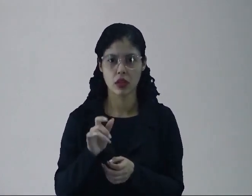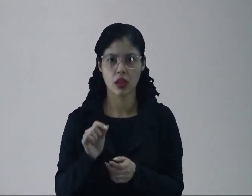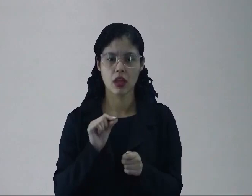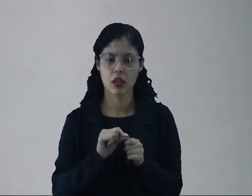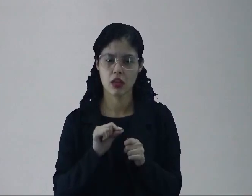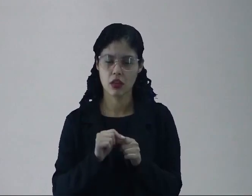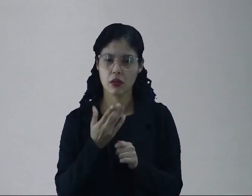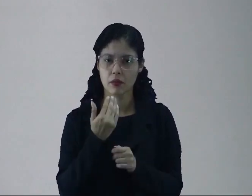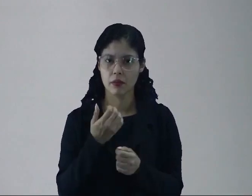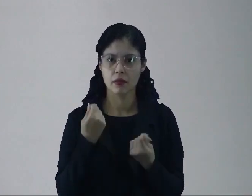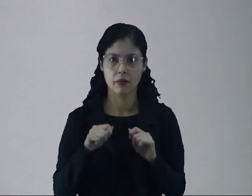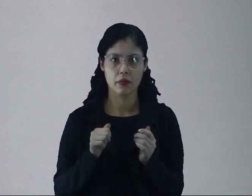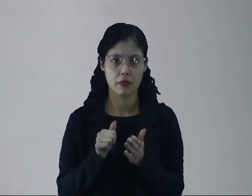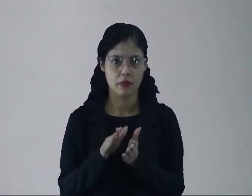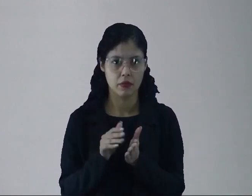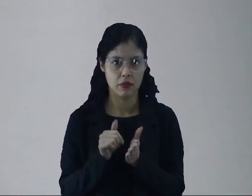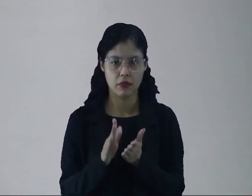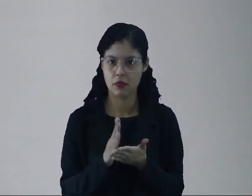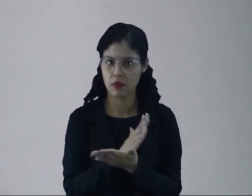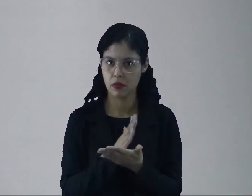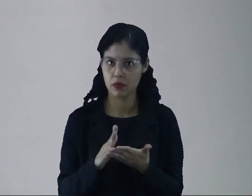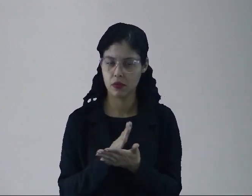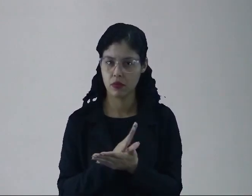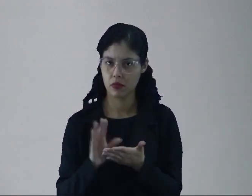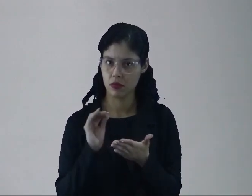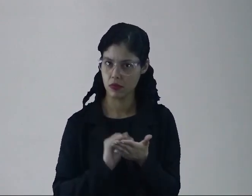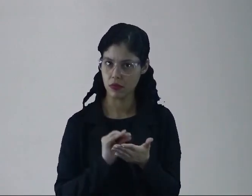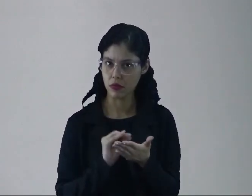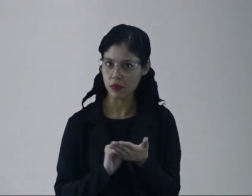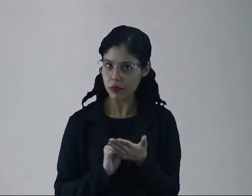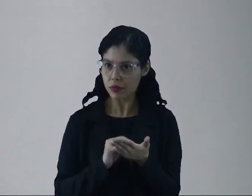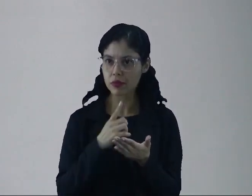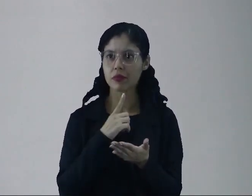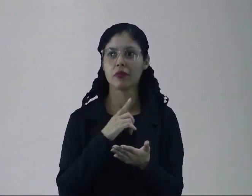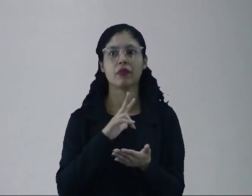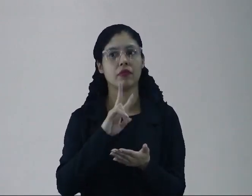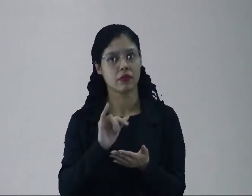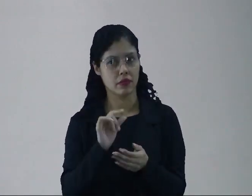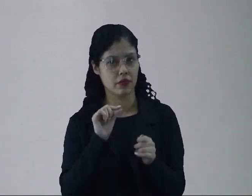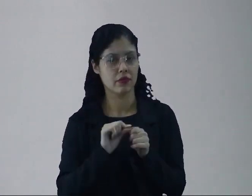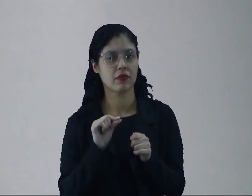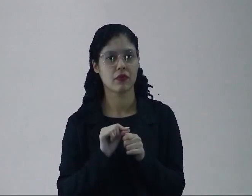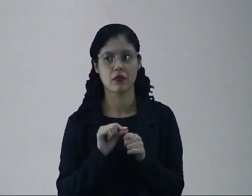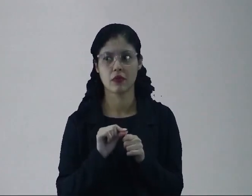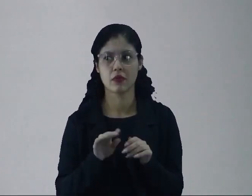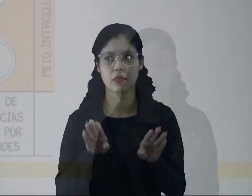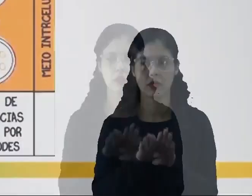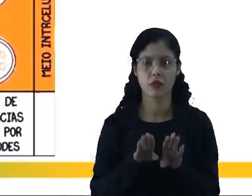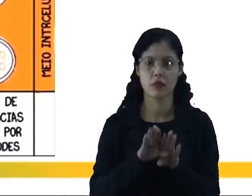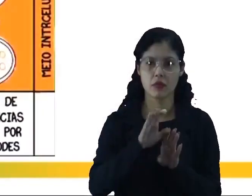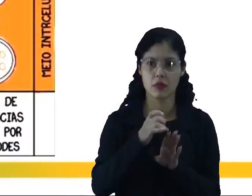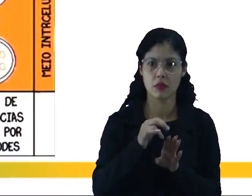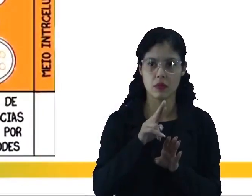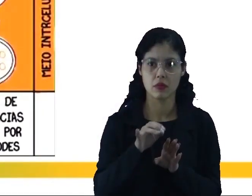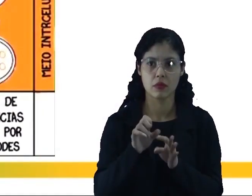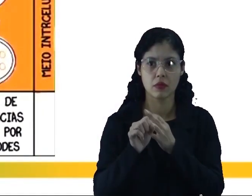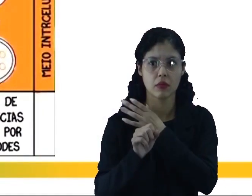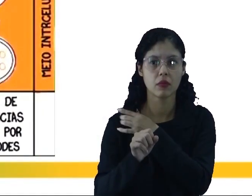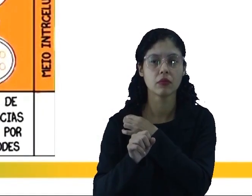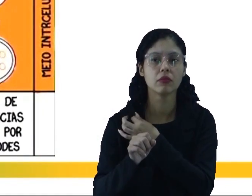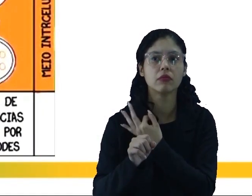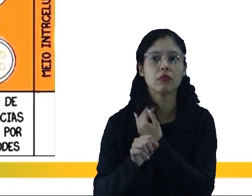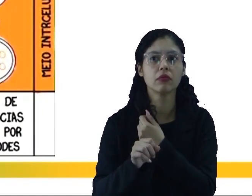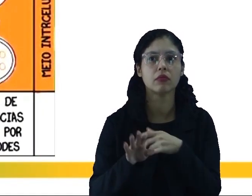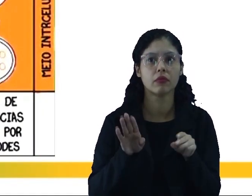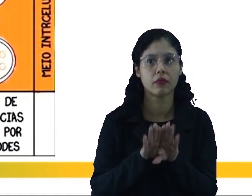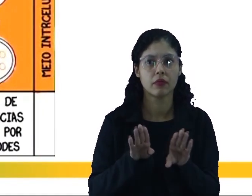fazem a digestão celular, e ela precisa eliminar algo que ela resto metabólico. Ela vai fazer isso por exocitose, ok? A gente